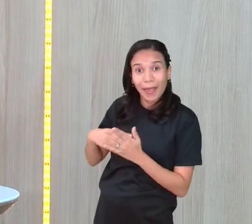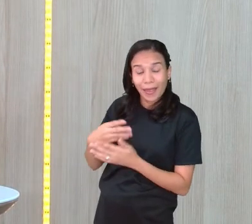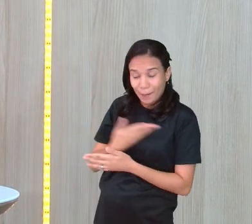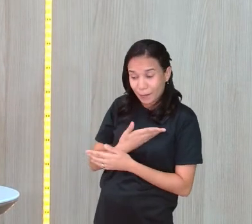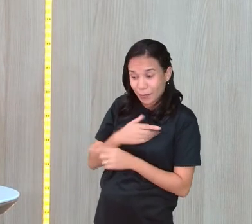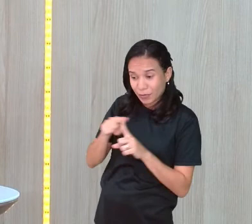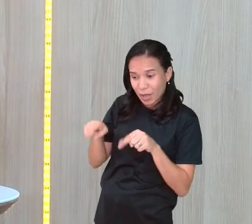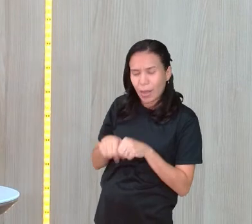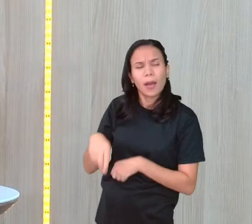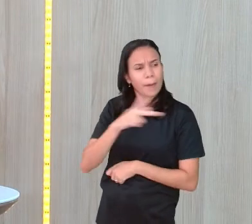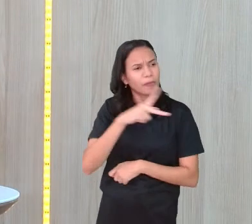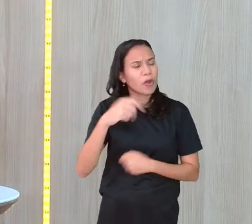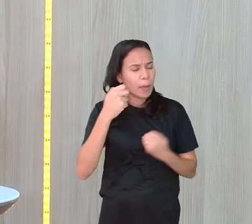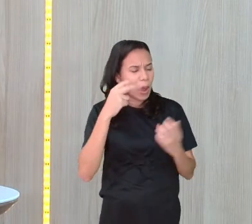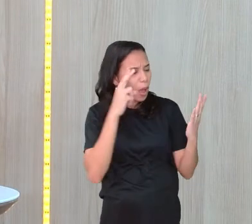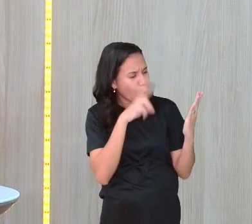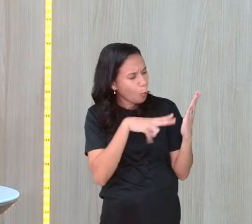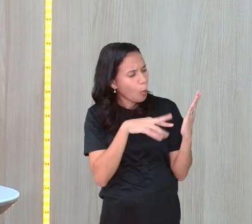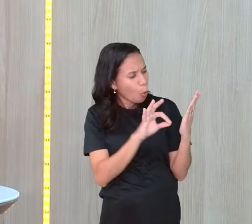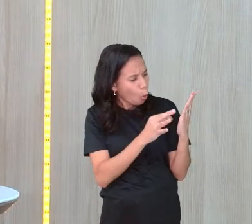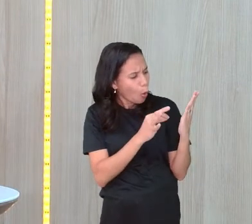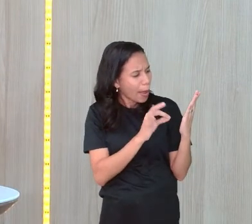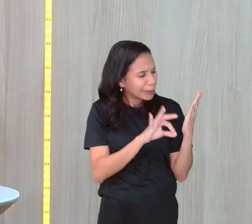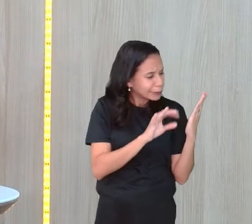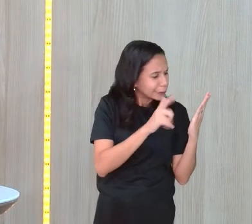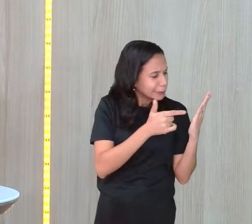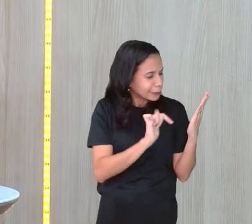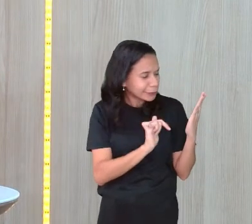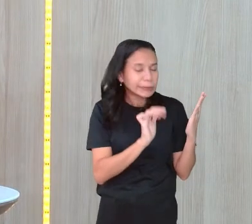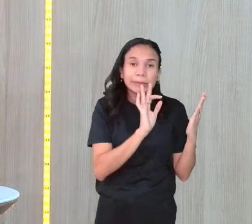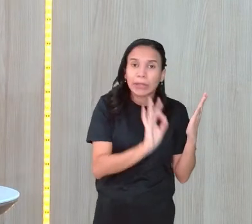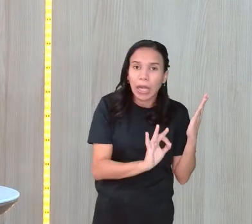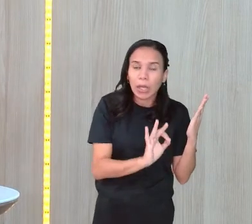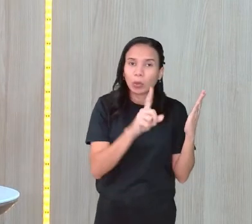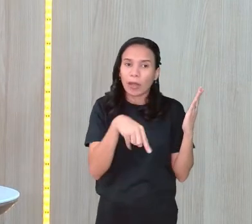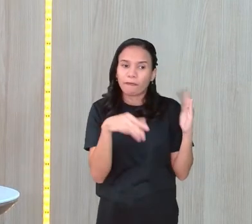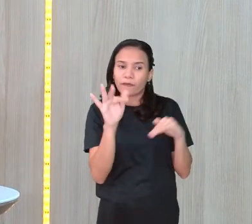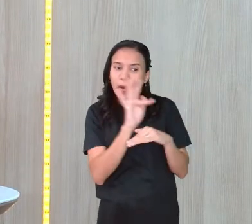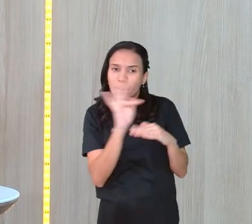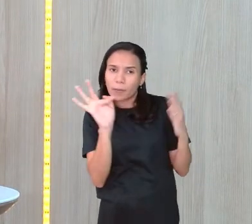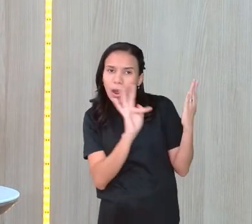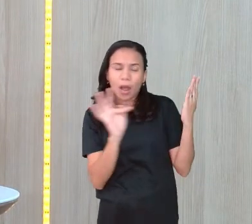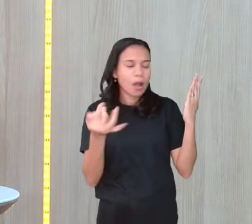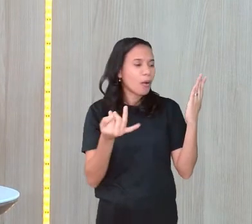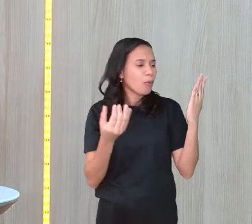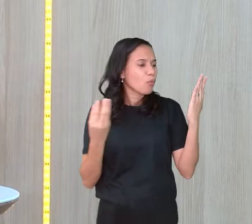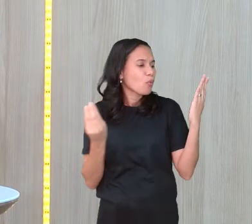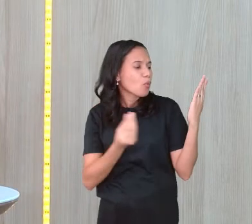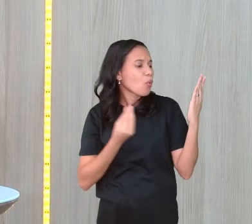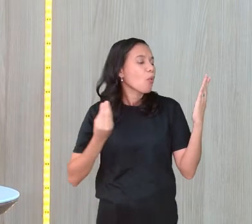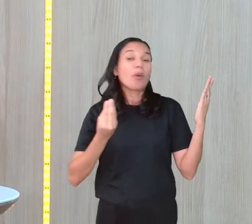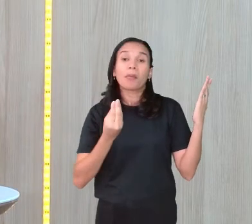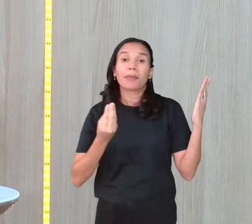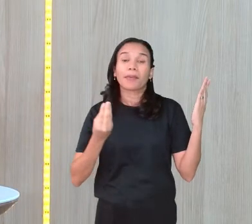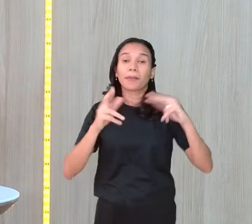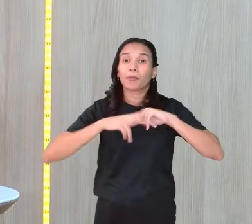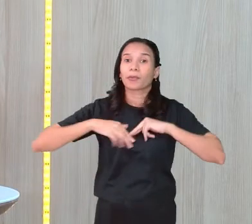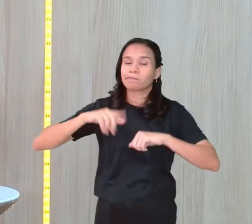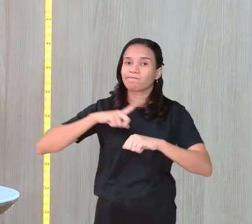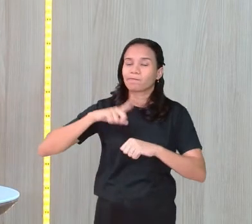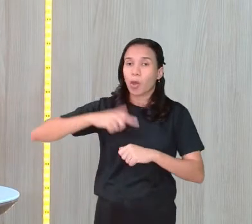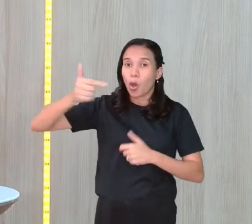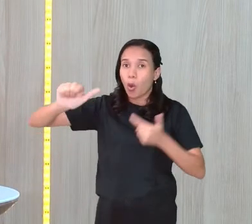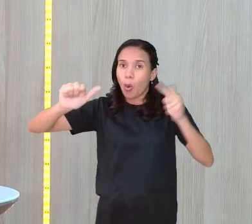dar uma olhadinha. Se realmente Sim. você usou essa linguagem, se é uma questão mais formal, né? Porque a produção, quanto mais